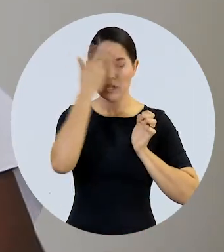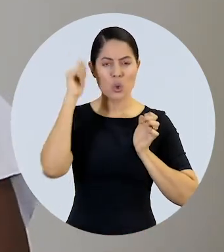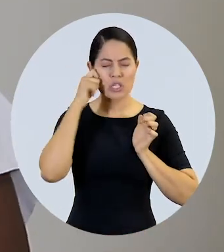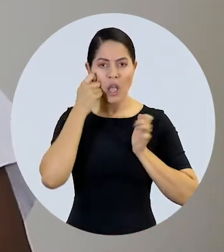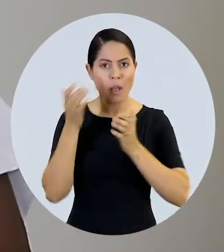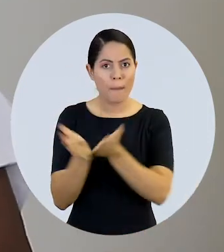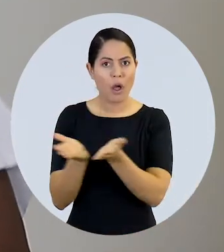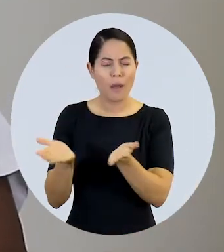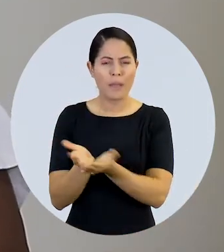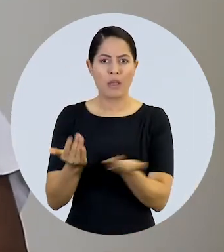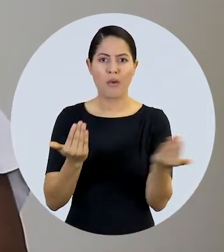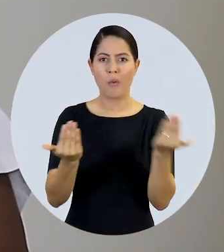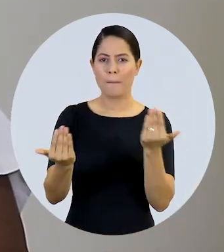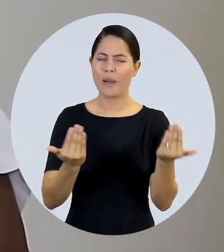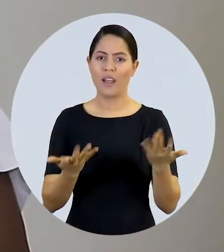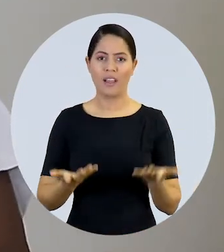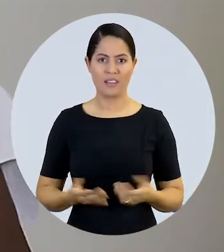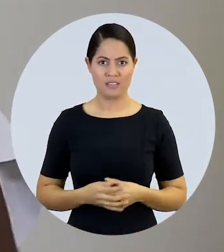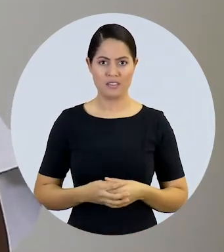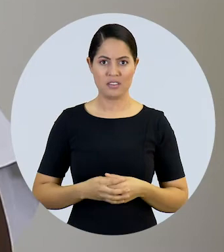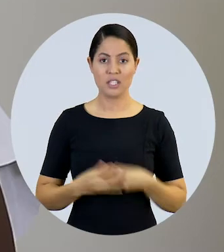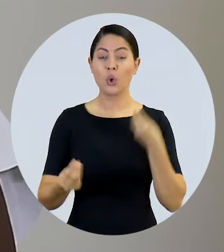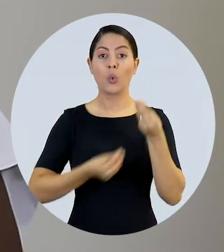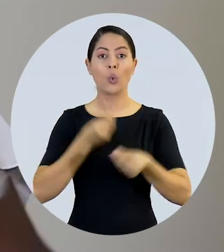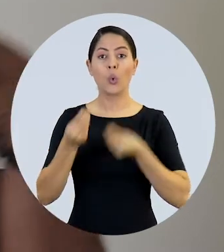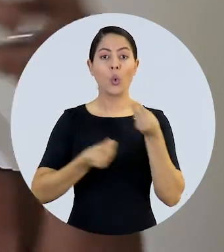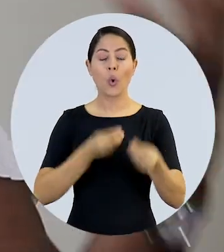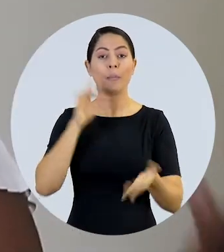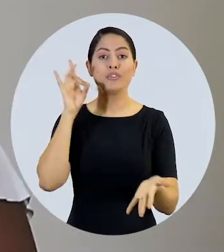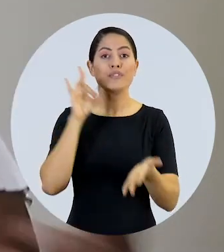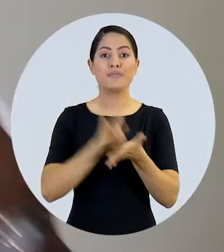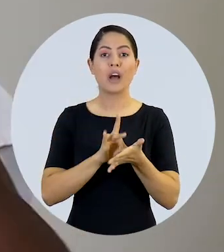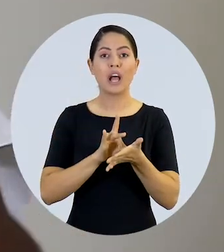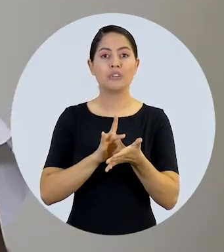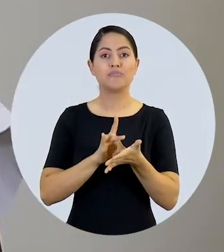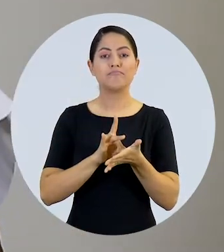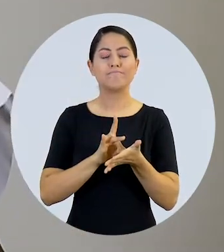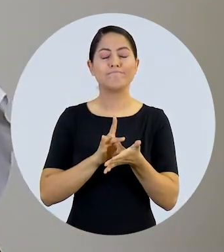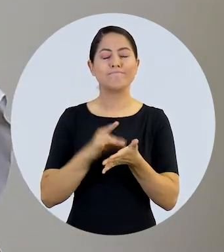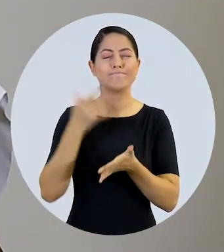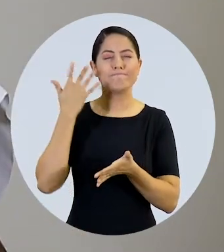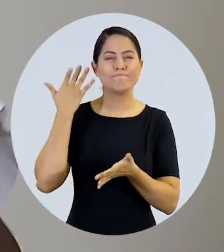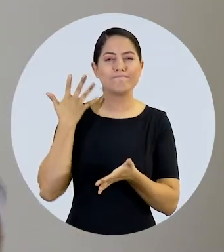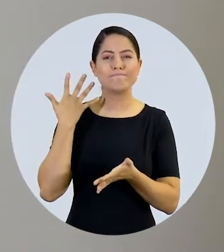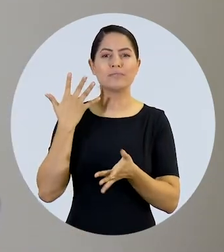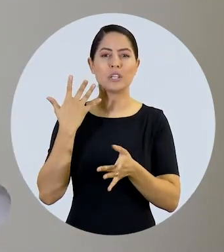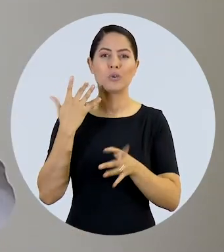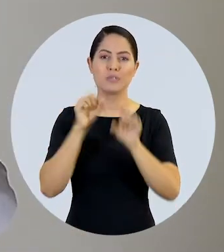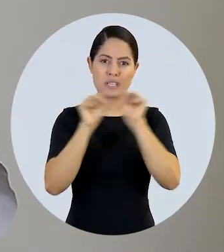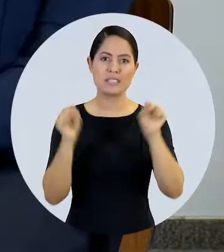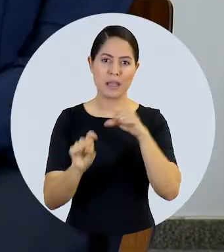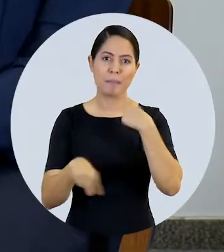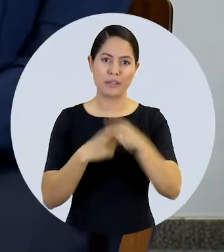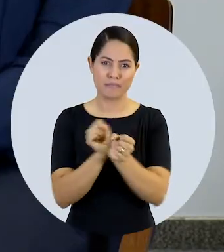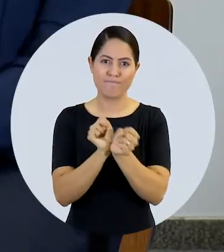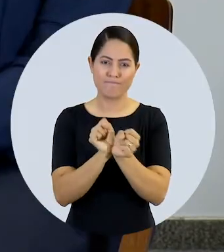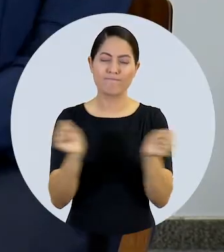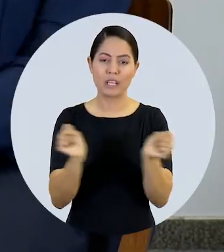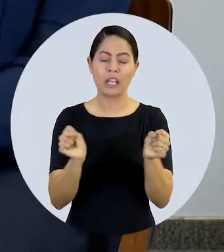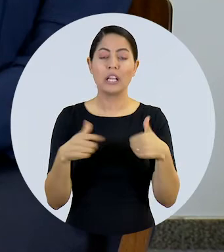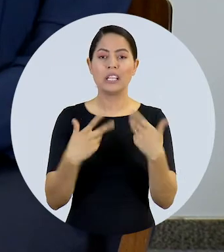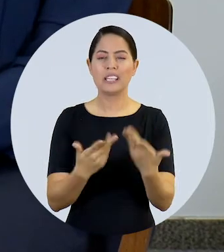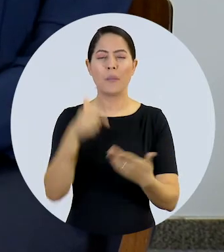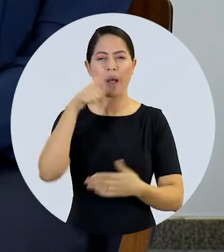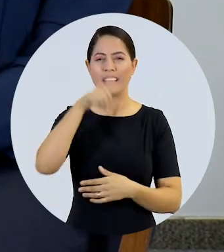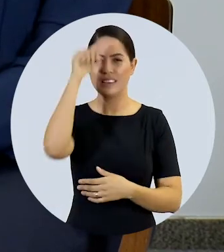Brasil muitas pessoas negras serem pobres. Isso tem a ver com o quê? Com um sistema que assegurou essa situação. E o nosso